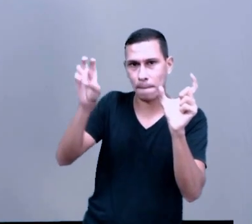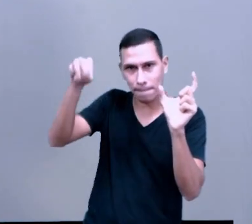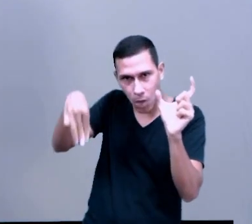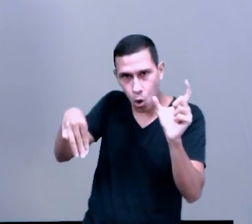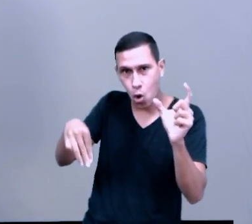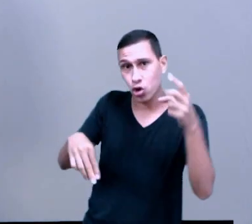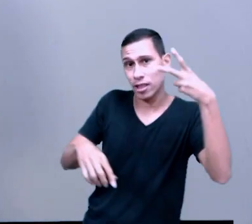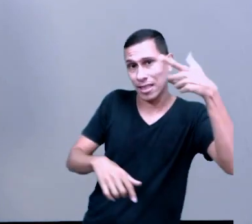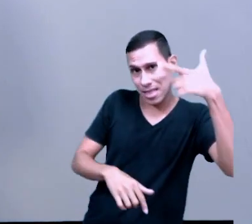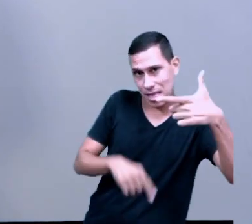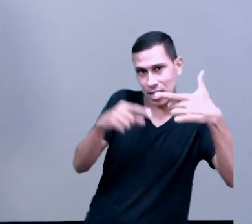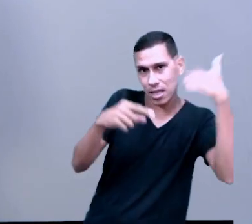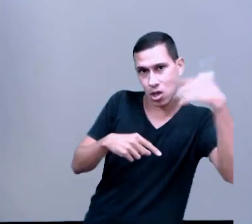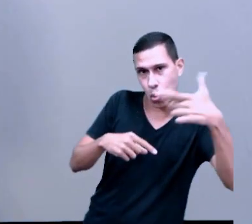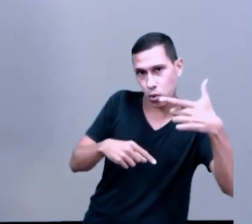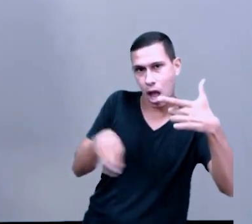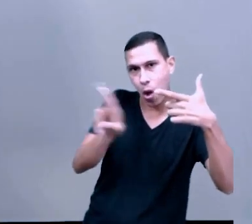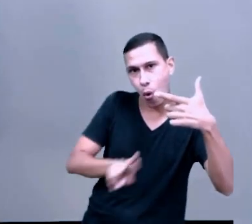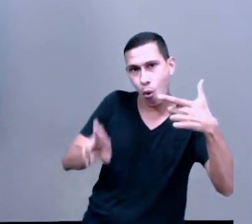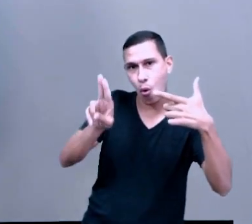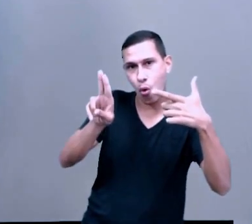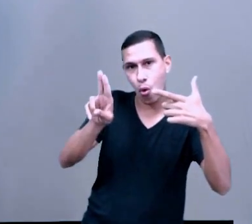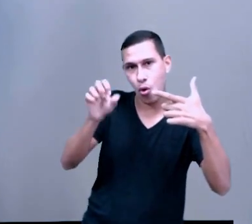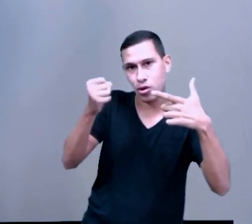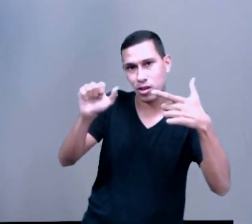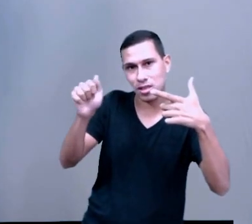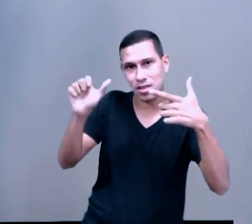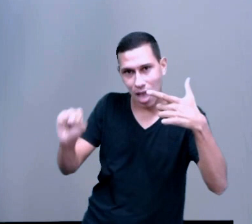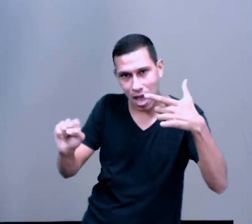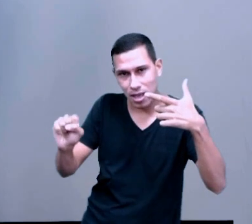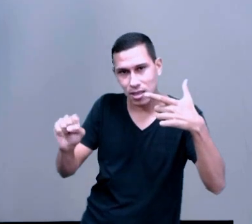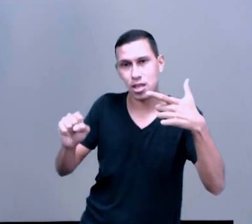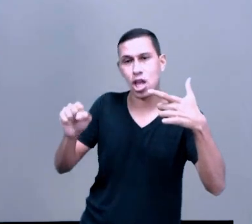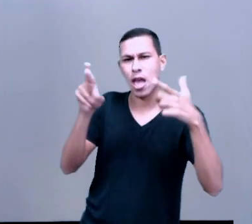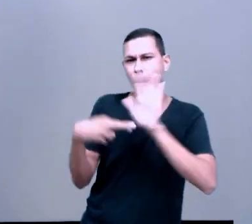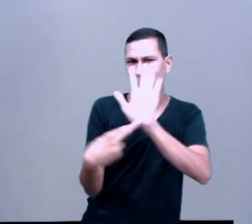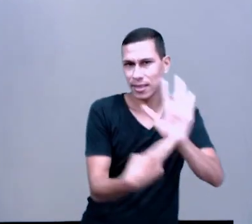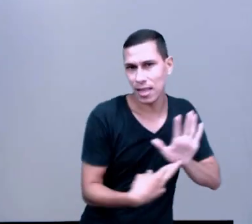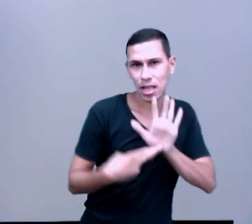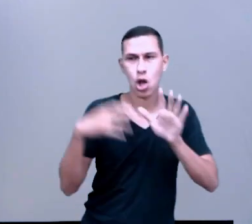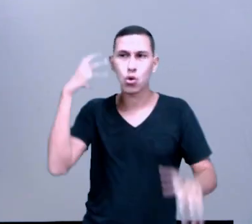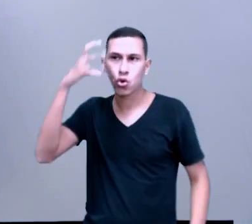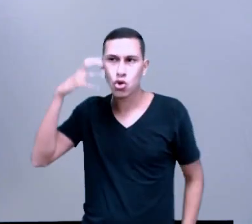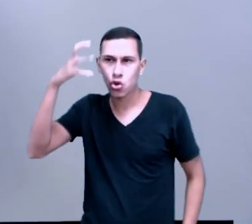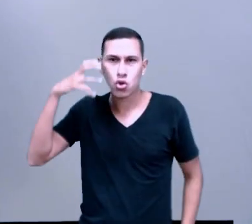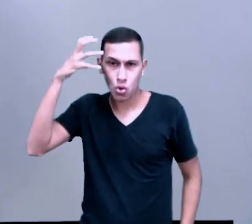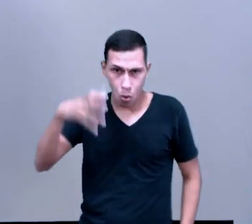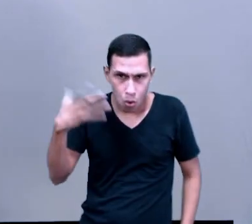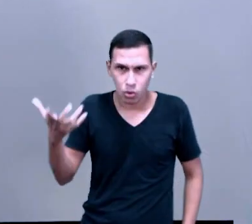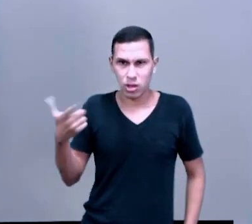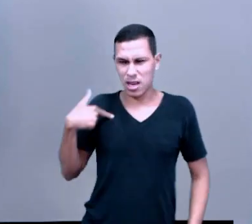nós temos a segunda não matou Cleia que é usar as representando aí o som de velocidade a velocidade do Cascão